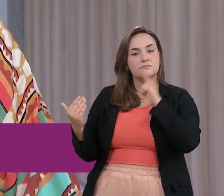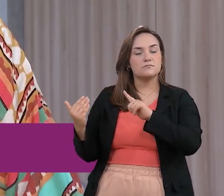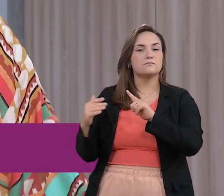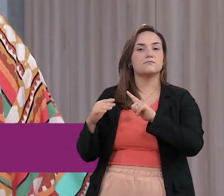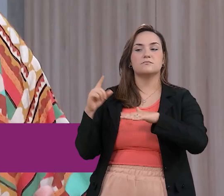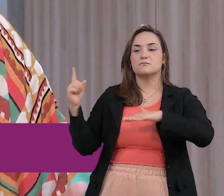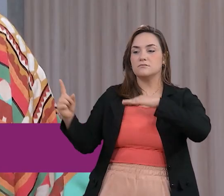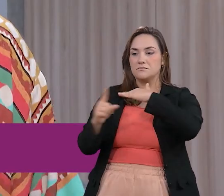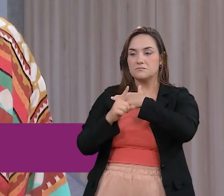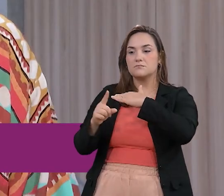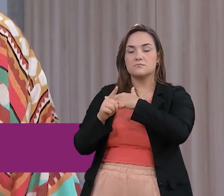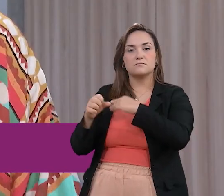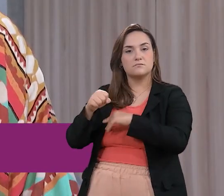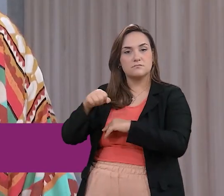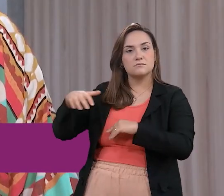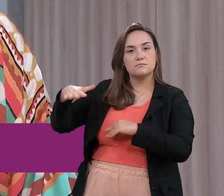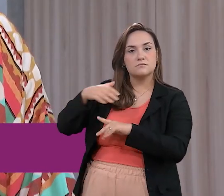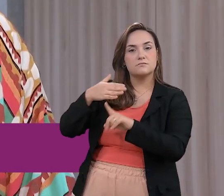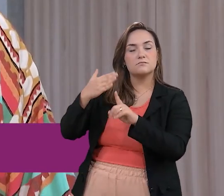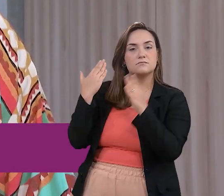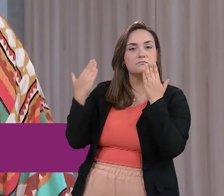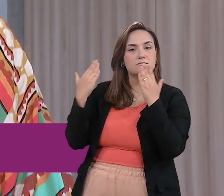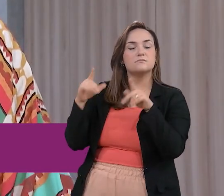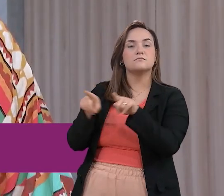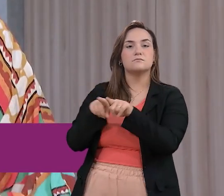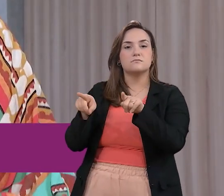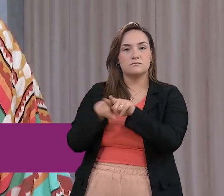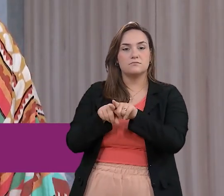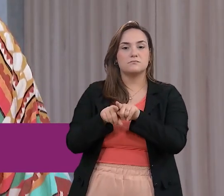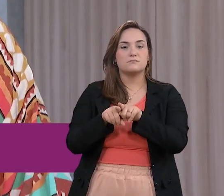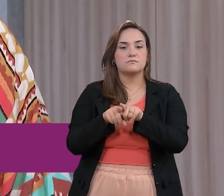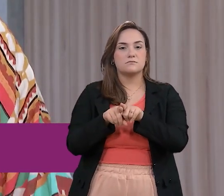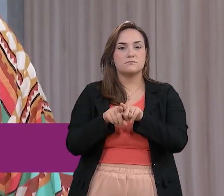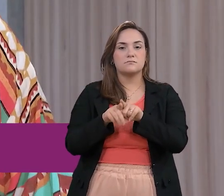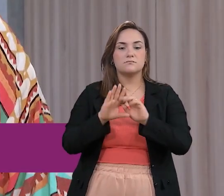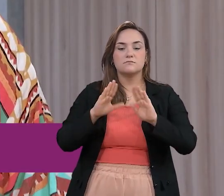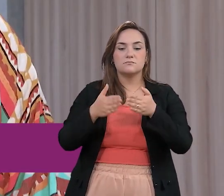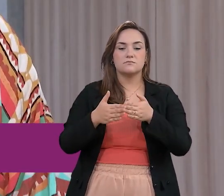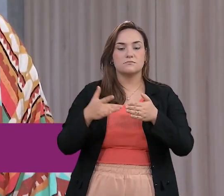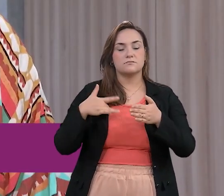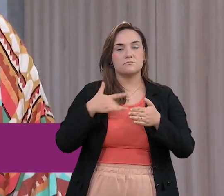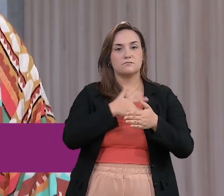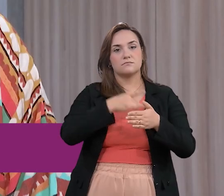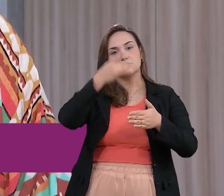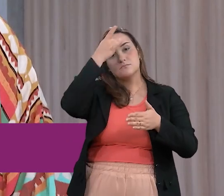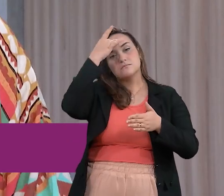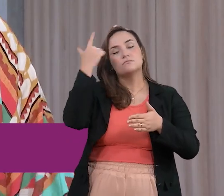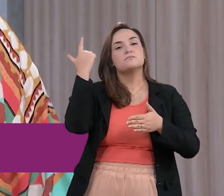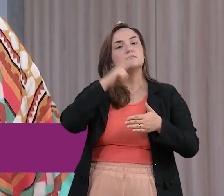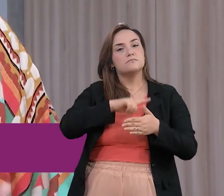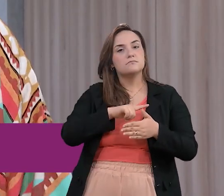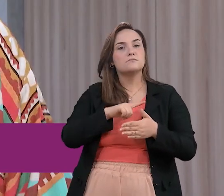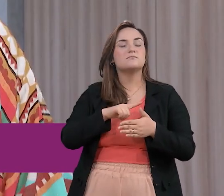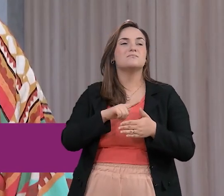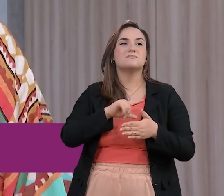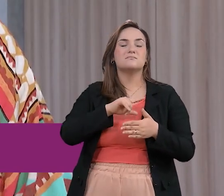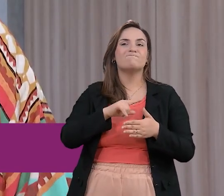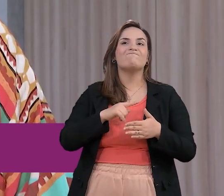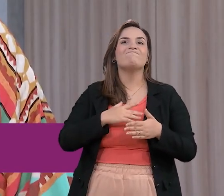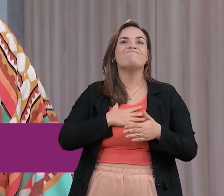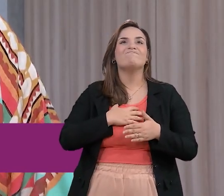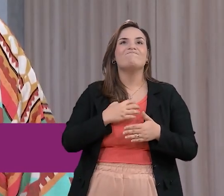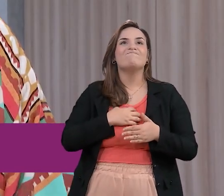garantia de atendimentos sócio assistenciais específicos mas também especialmente no âmbito da Saúde Mental para que possam